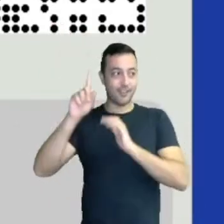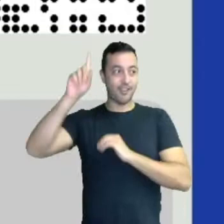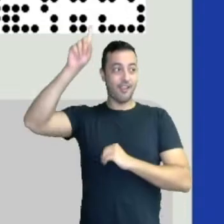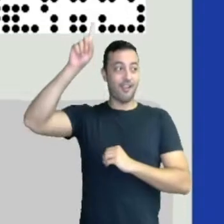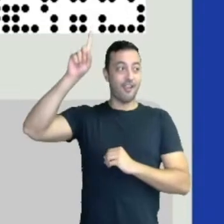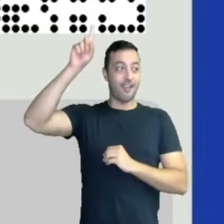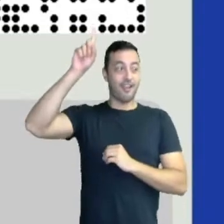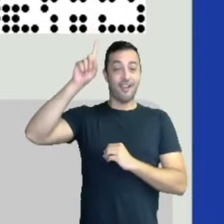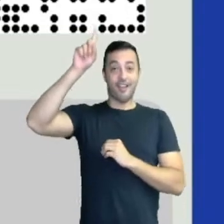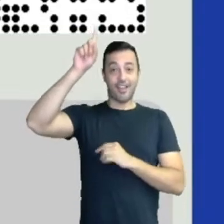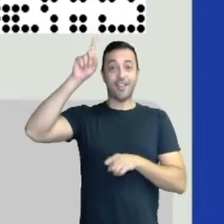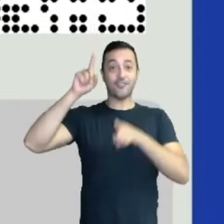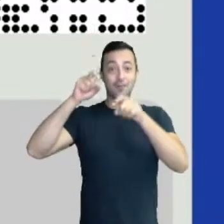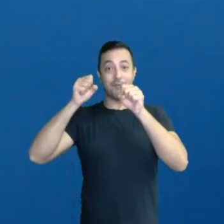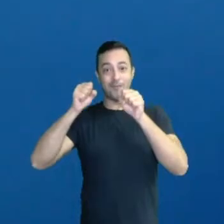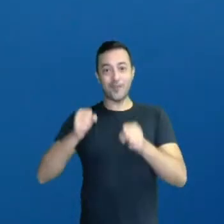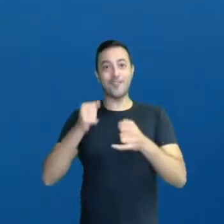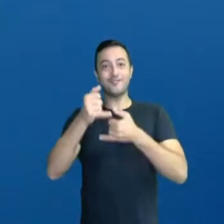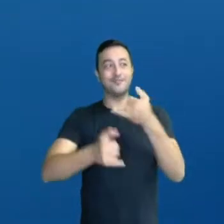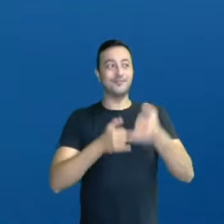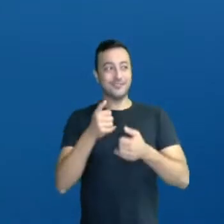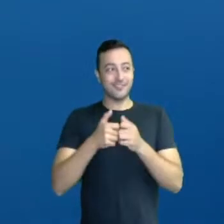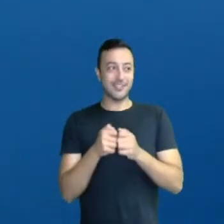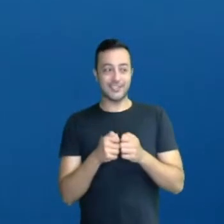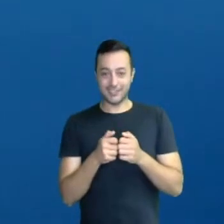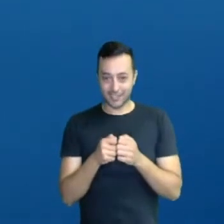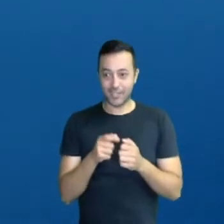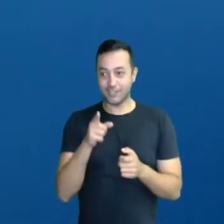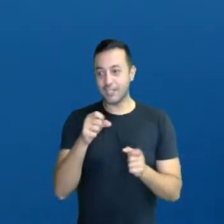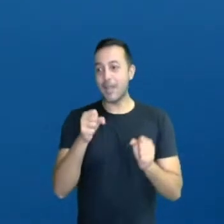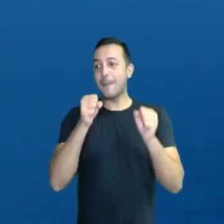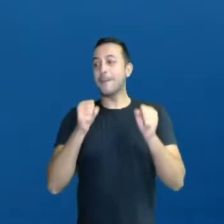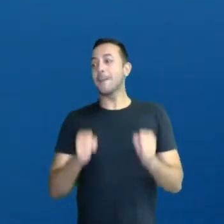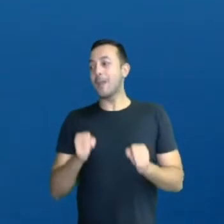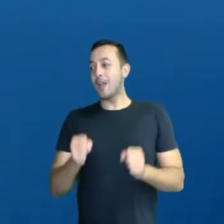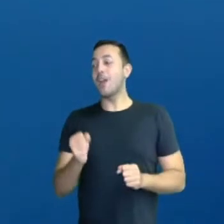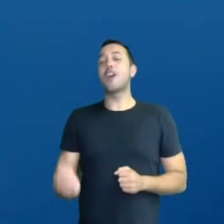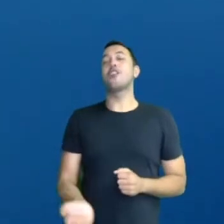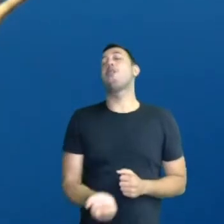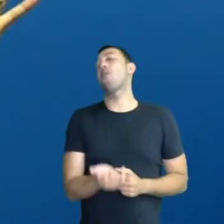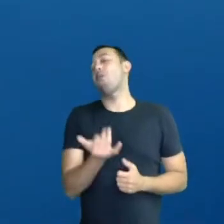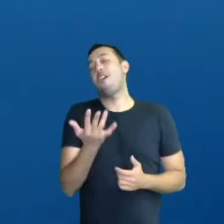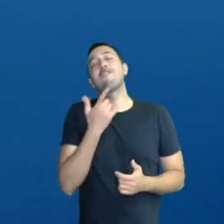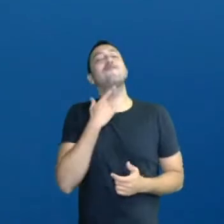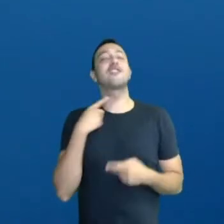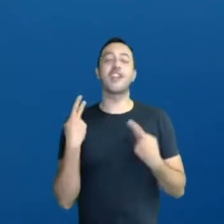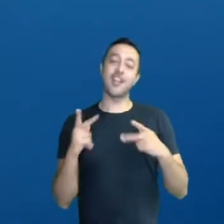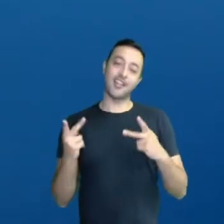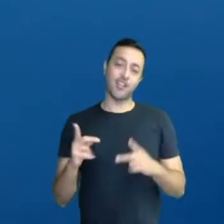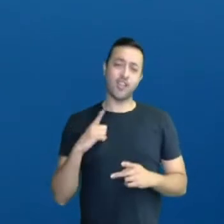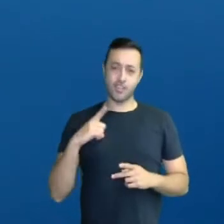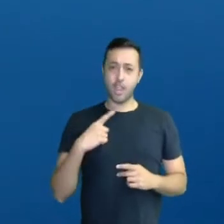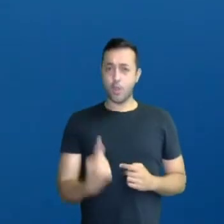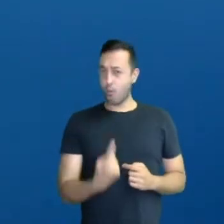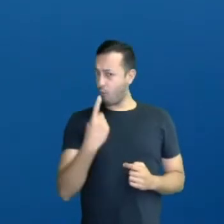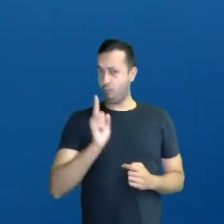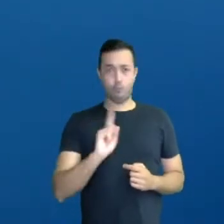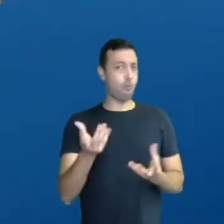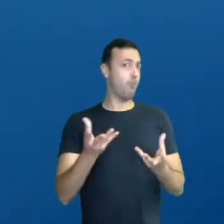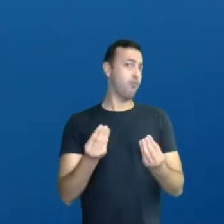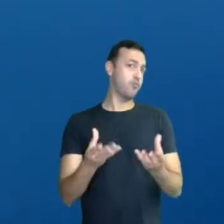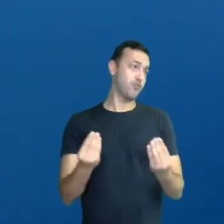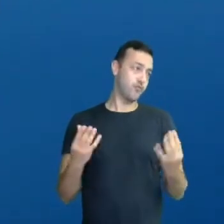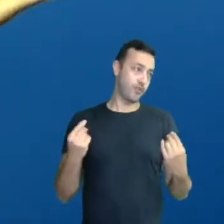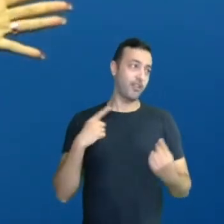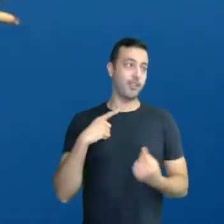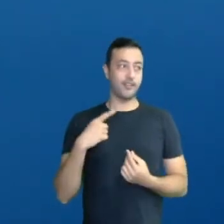para você ir direto para o joguinho. E aí você pode jogar quantas vezes você quiser. E não tem só esse, tem vários.